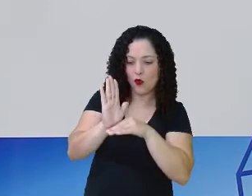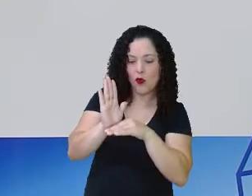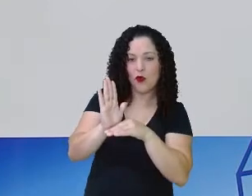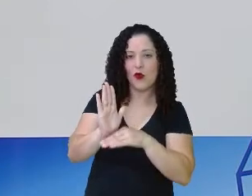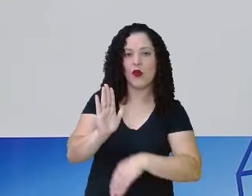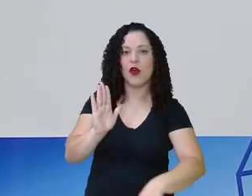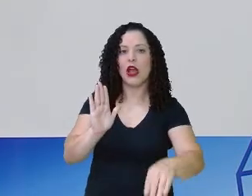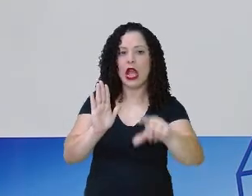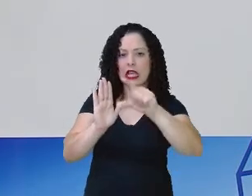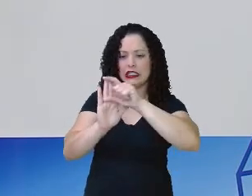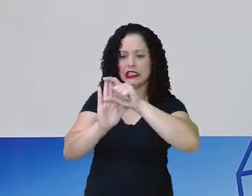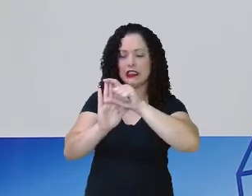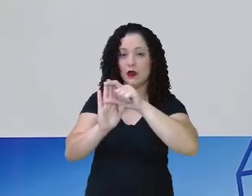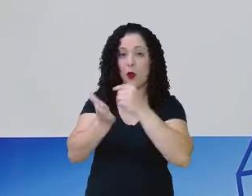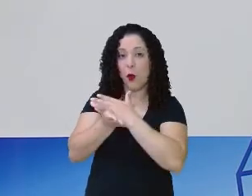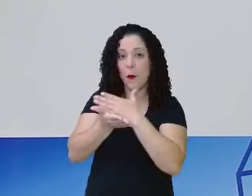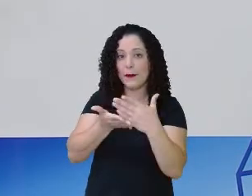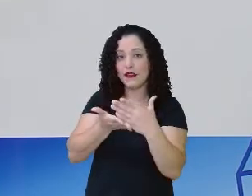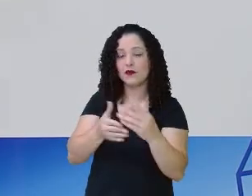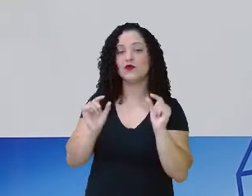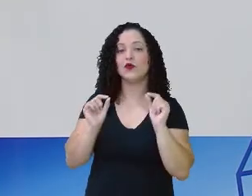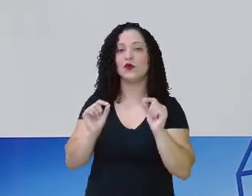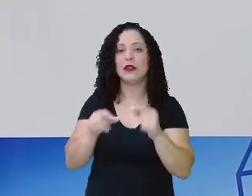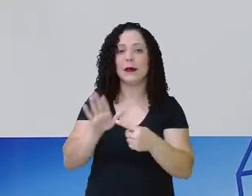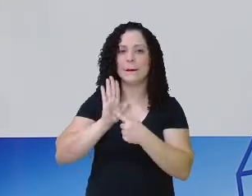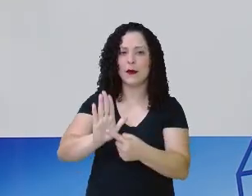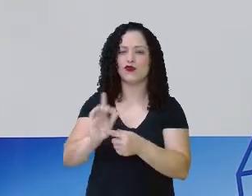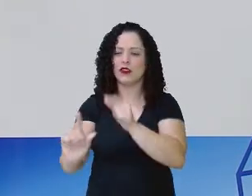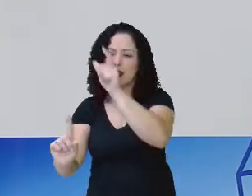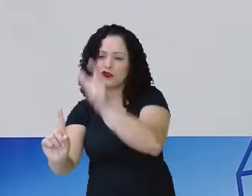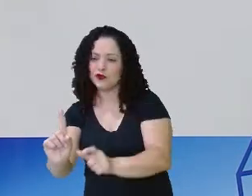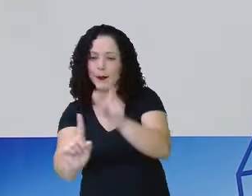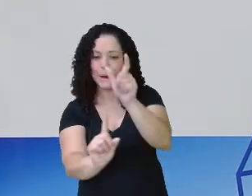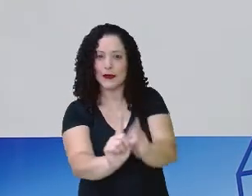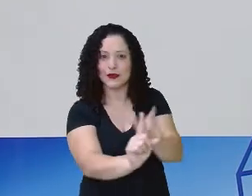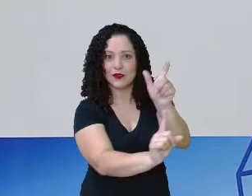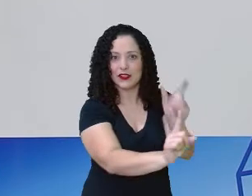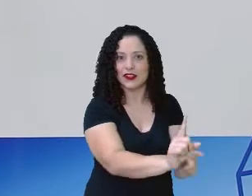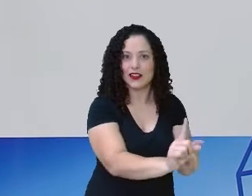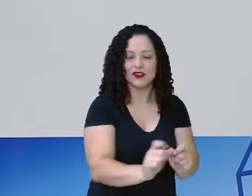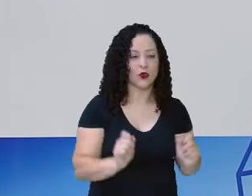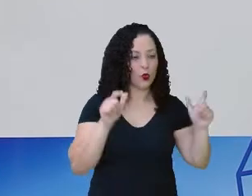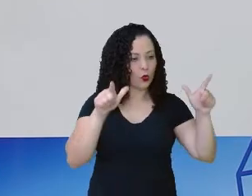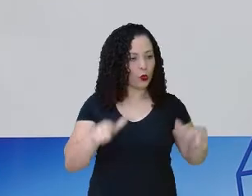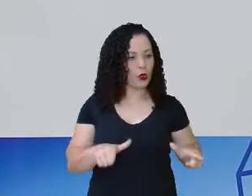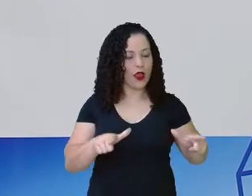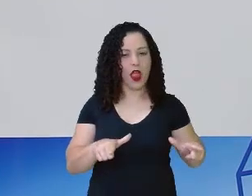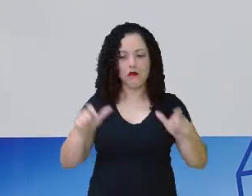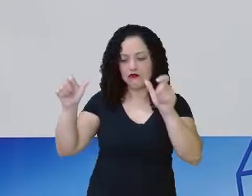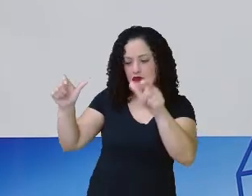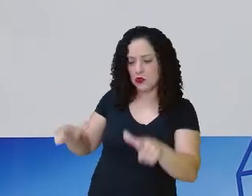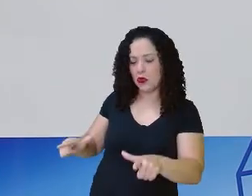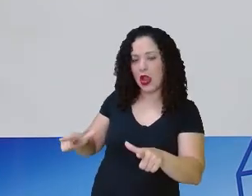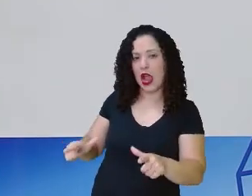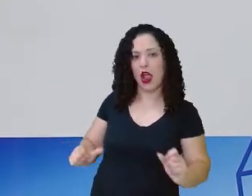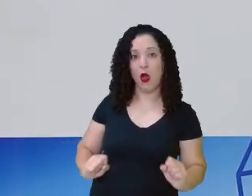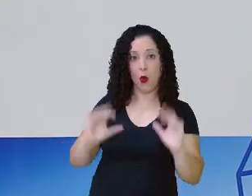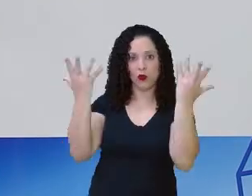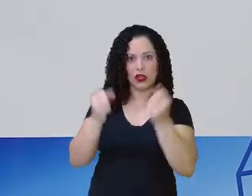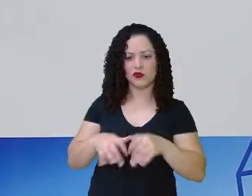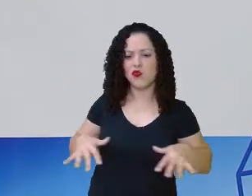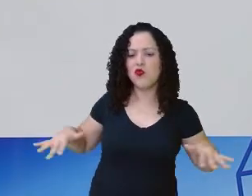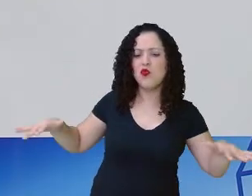Situação inicial é quando apresentam-se os personagens, o local onde se passa, é para ambientar